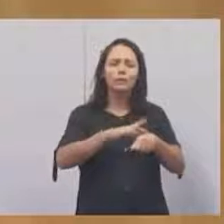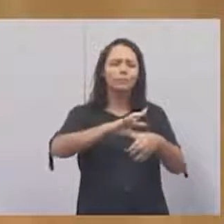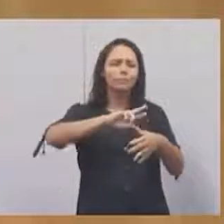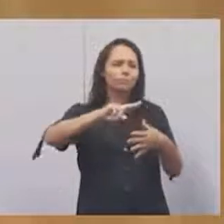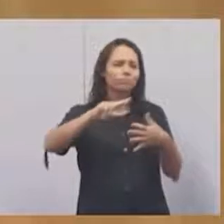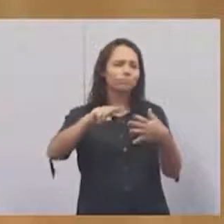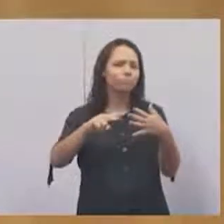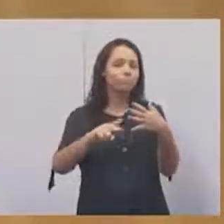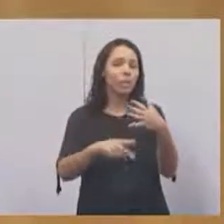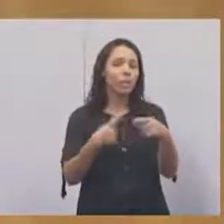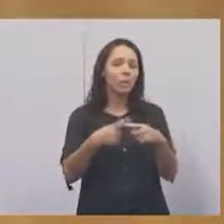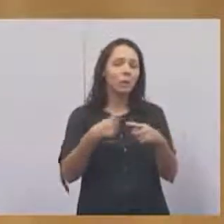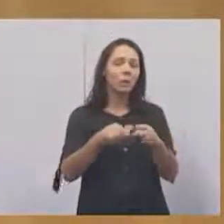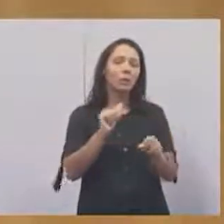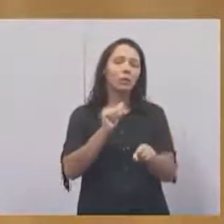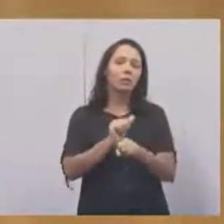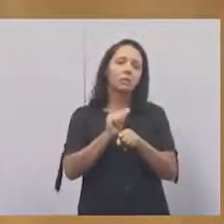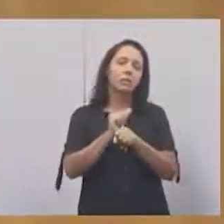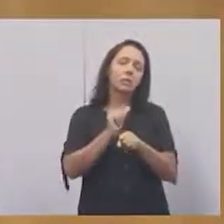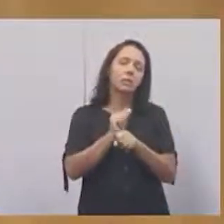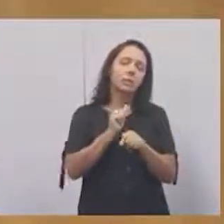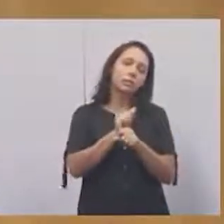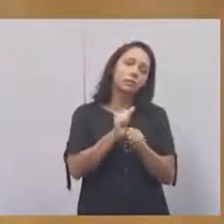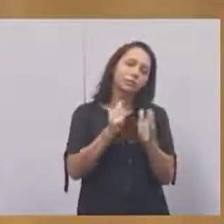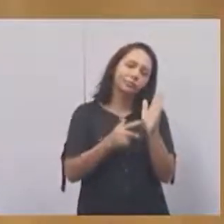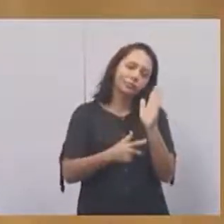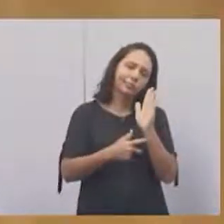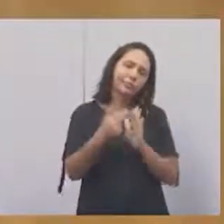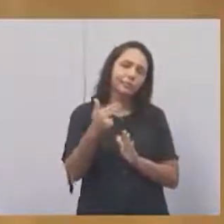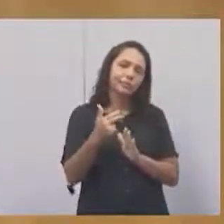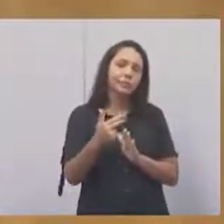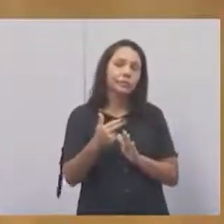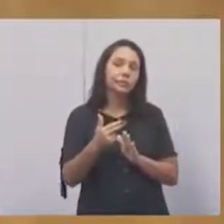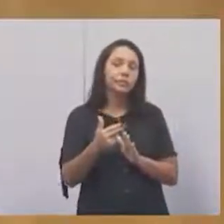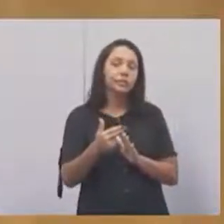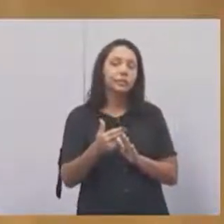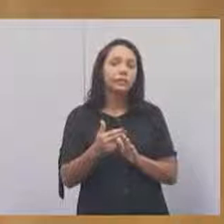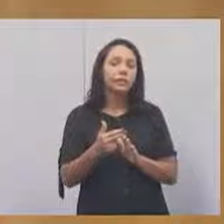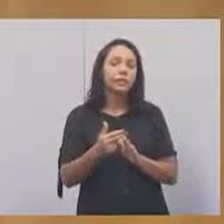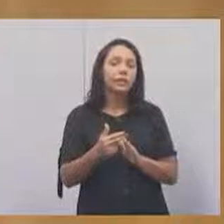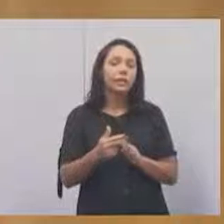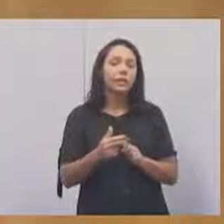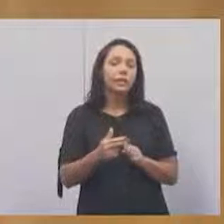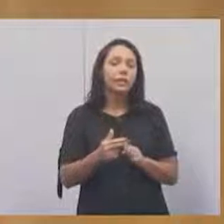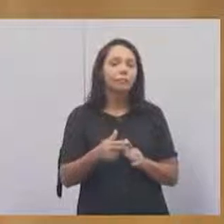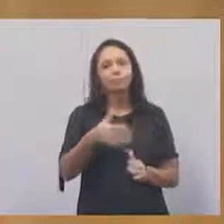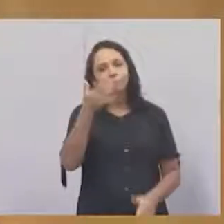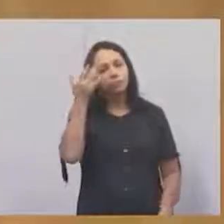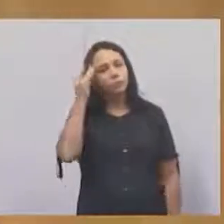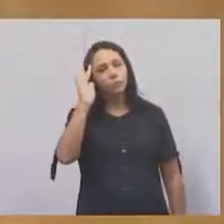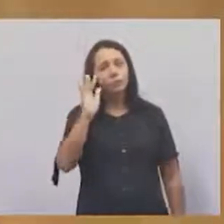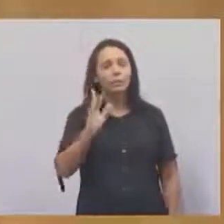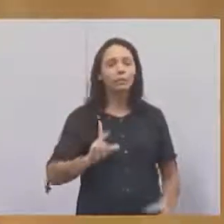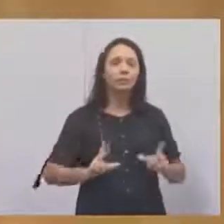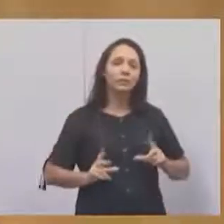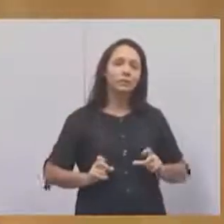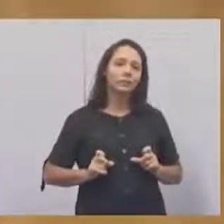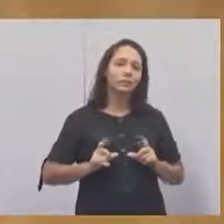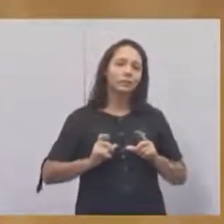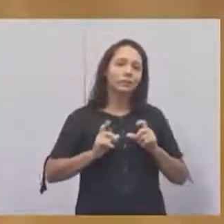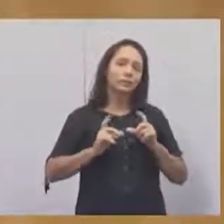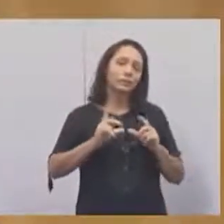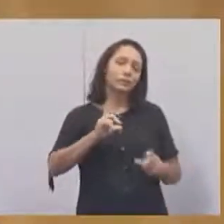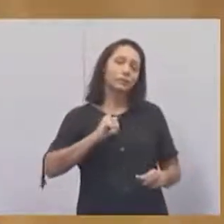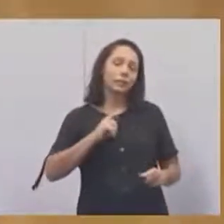Pessoas essas que ficaram esperando em fila de cirurgia, não fizeram diagnóstico de câncer porque não consegue colher um simples Papa Nicolau. E